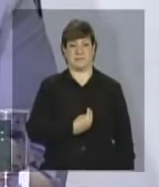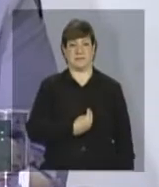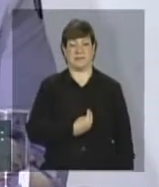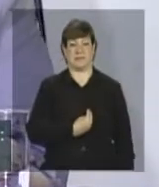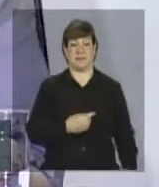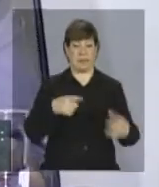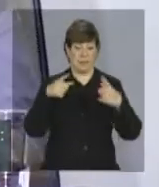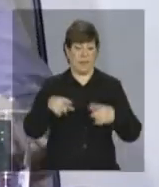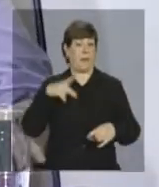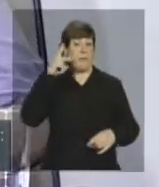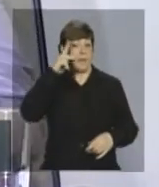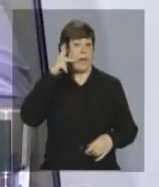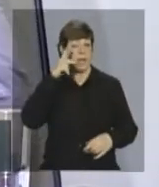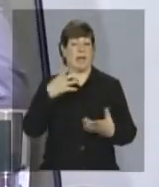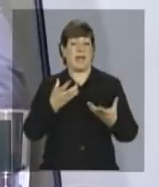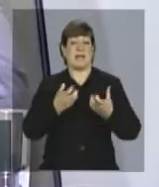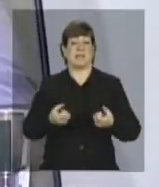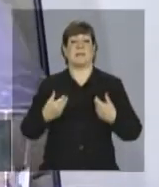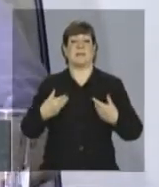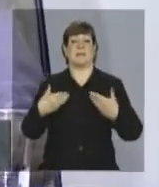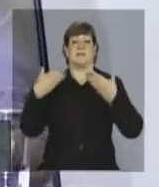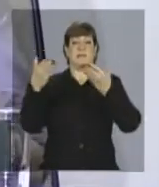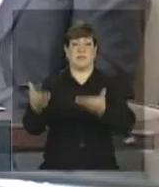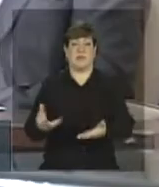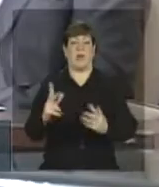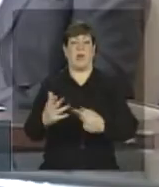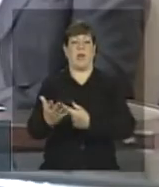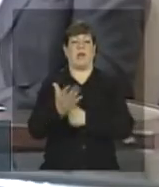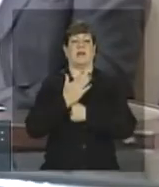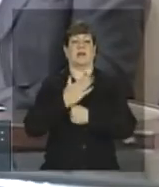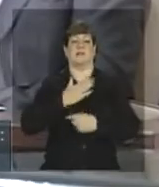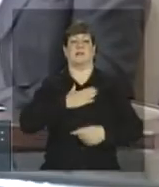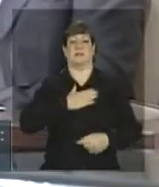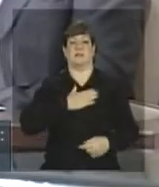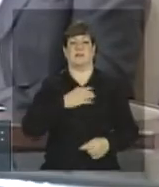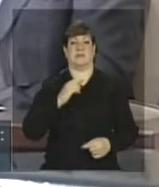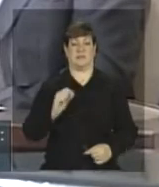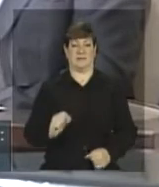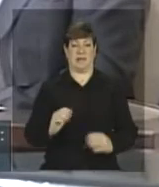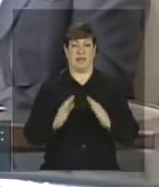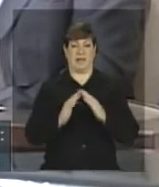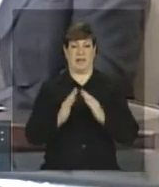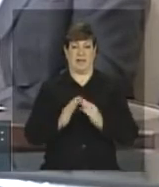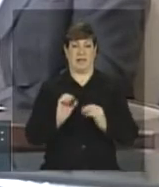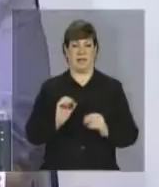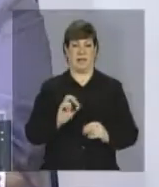A Paraíba me acolheu, como também incendiou a minha casa, na Rua Nego.